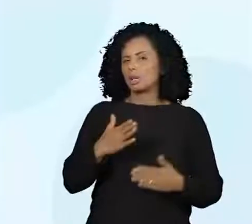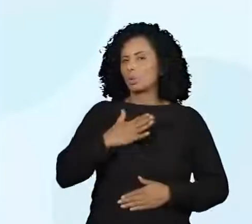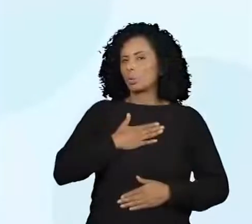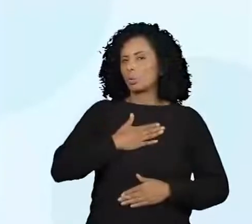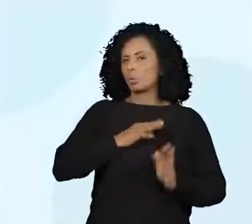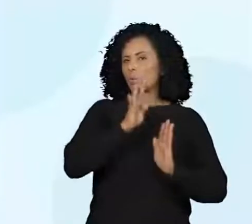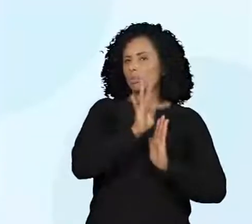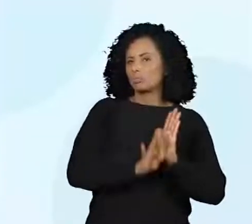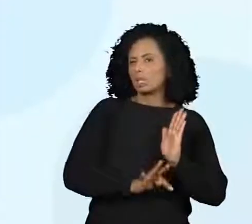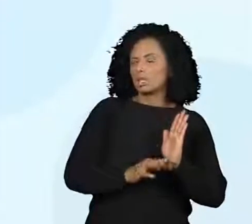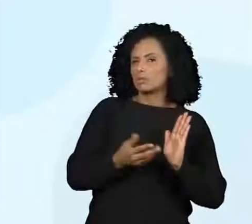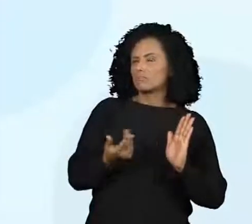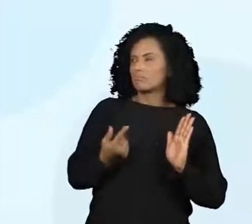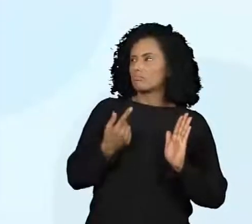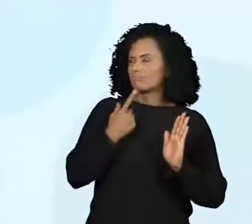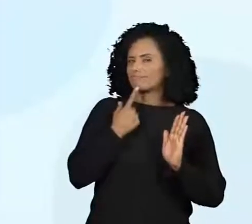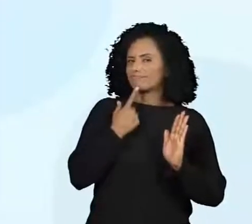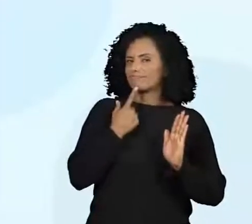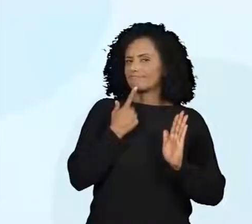de ver as imagens?